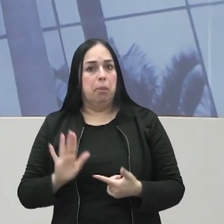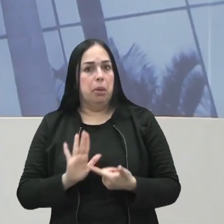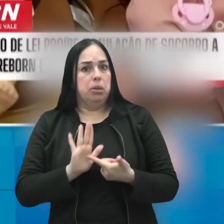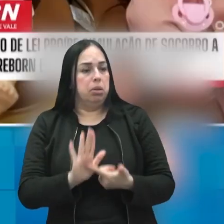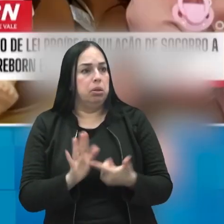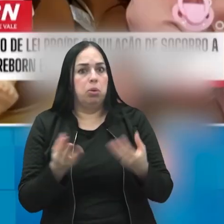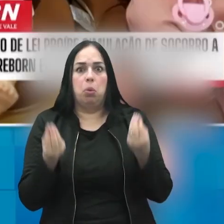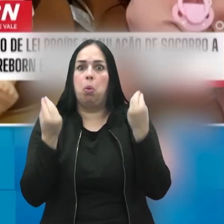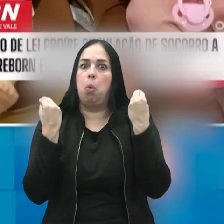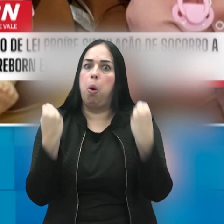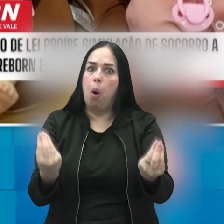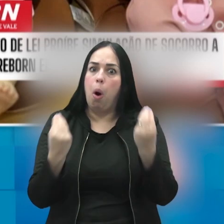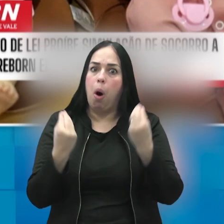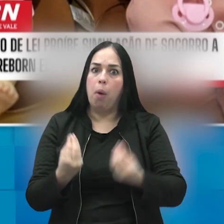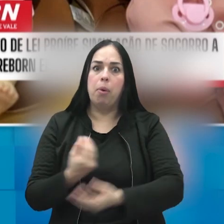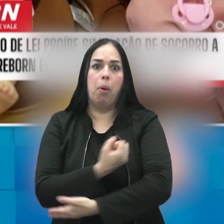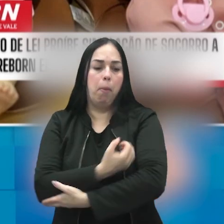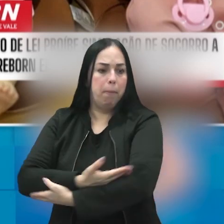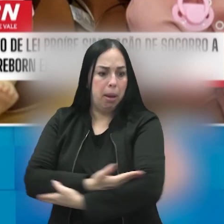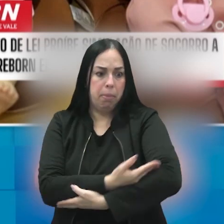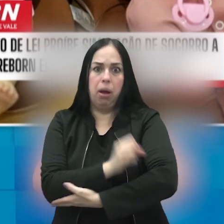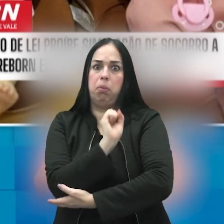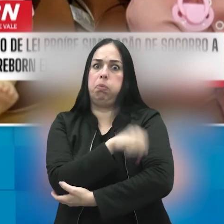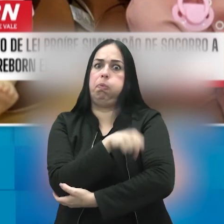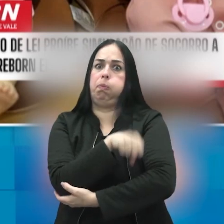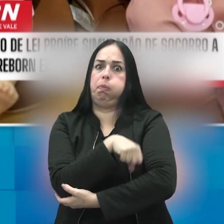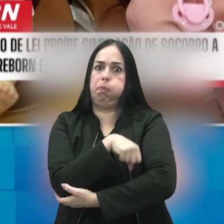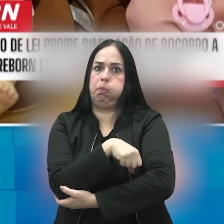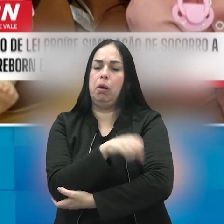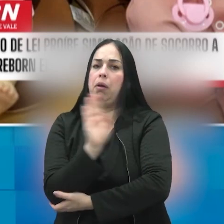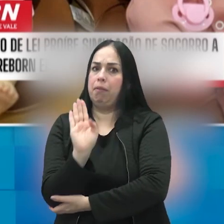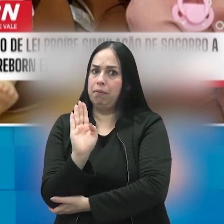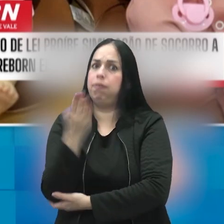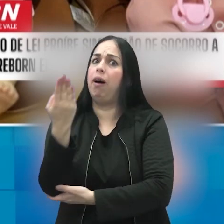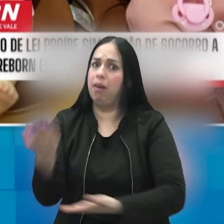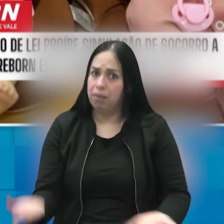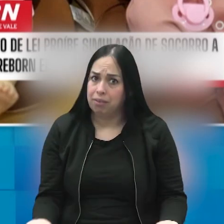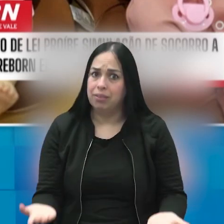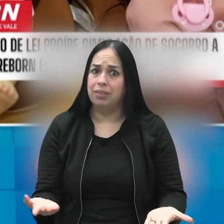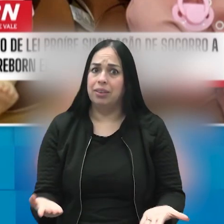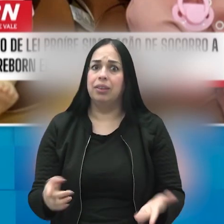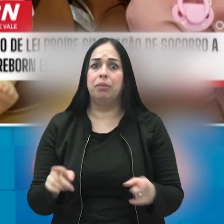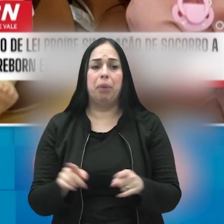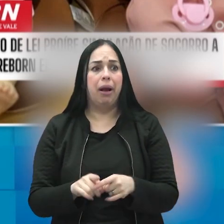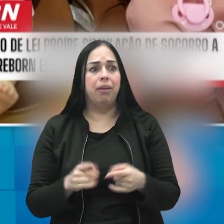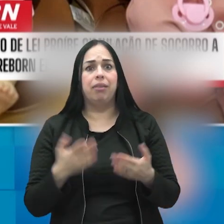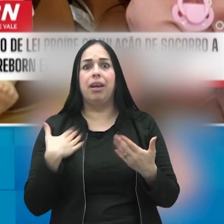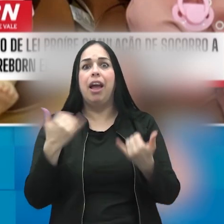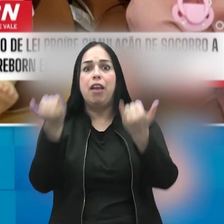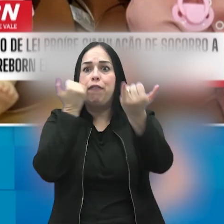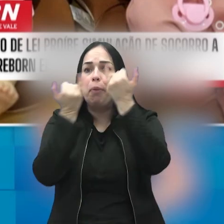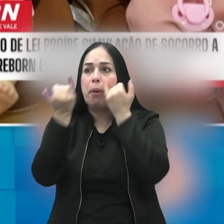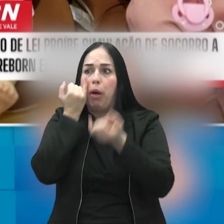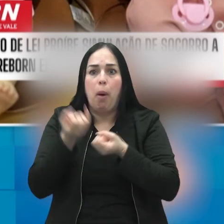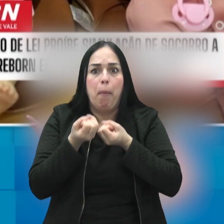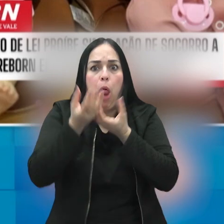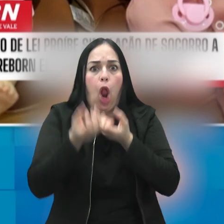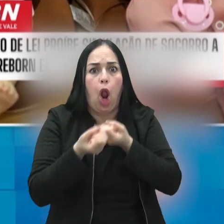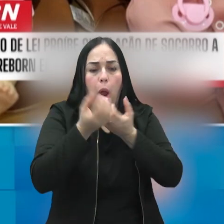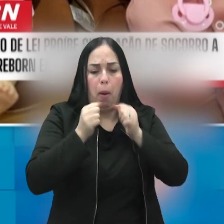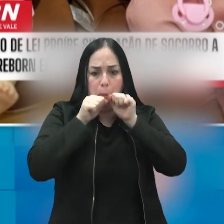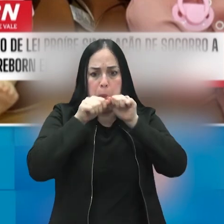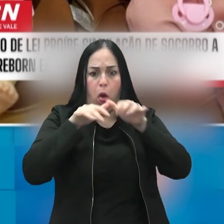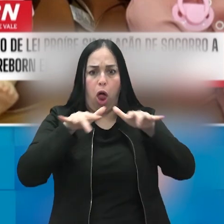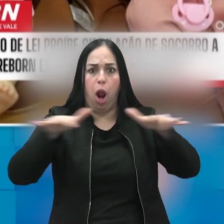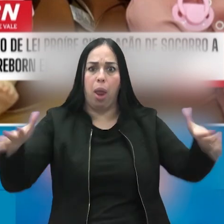apreensão com a repercussão dos bebês reborns, bonecos ultra-realistas que têm ganhado destaque na mídia e